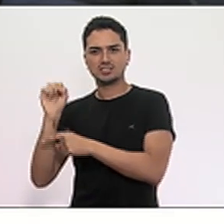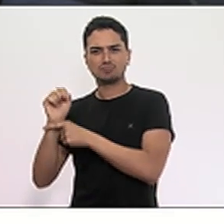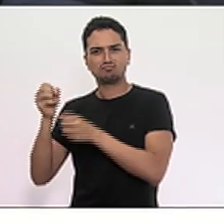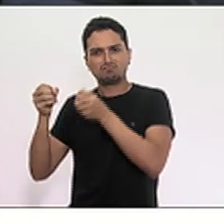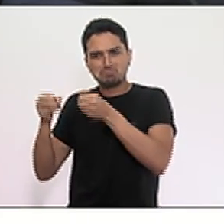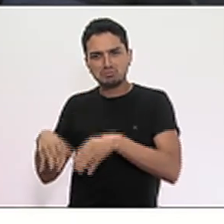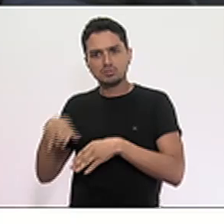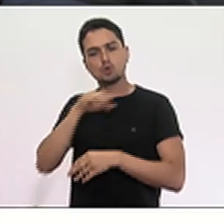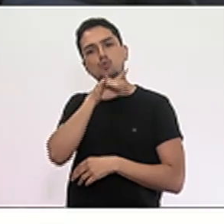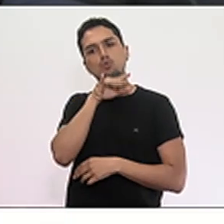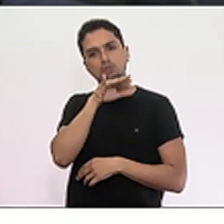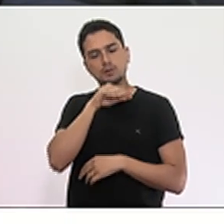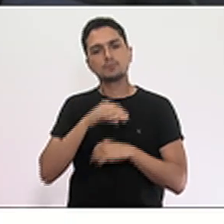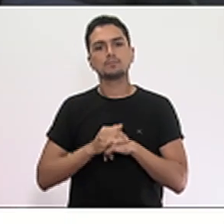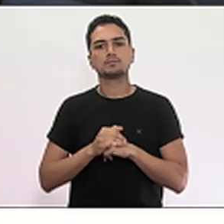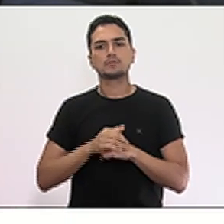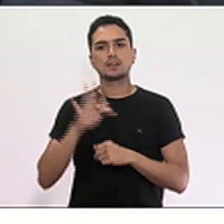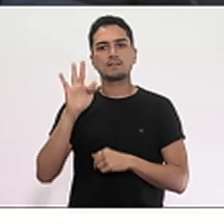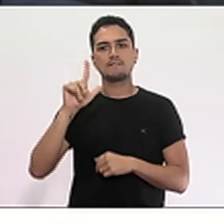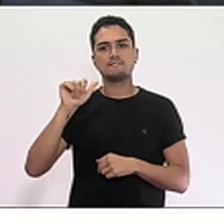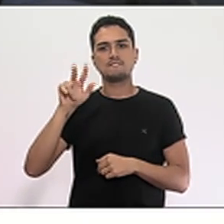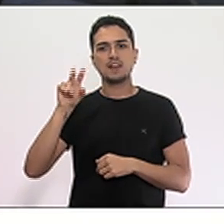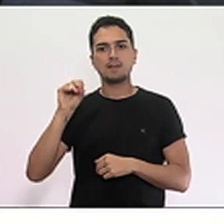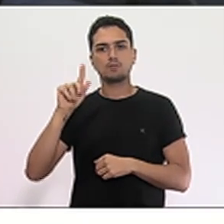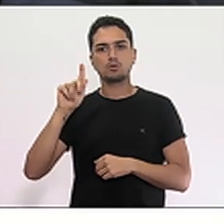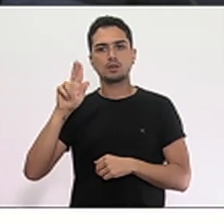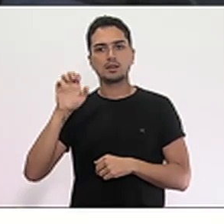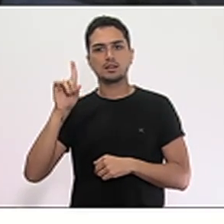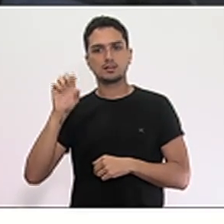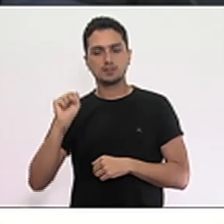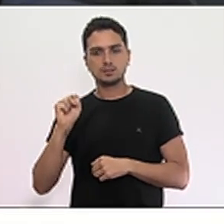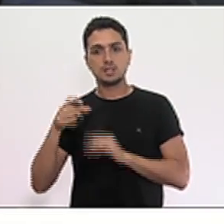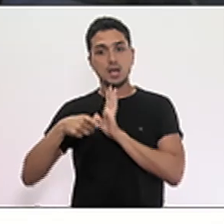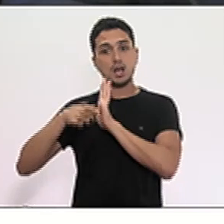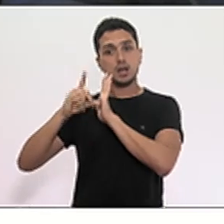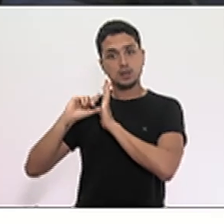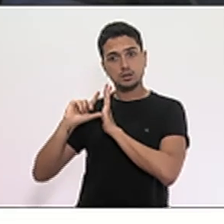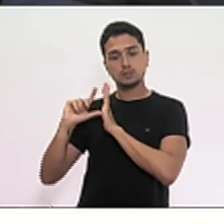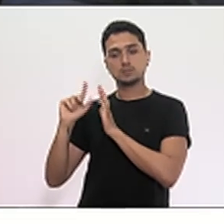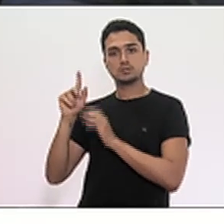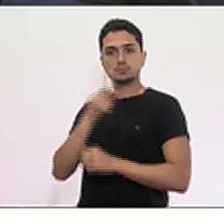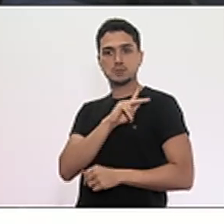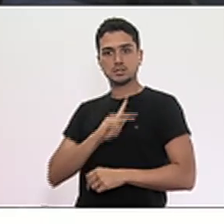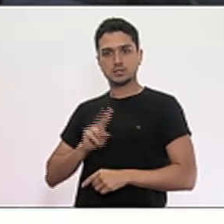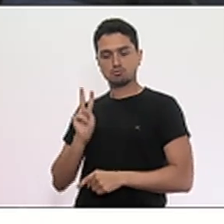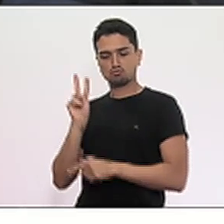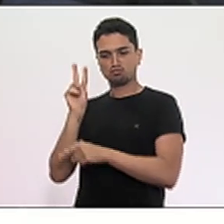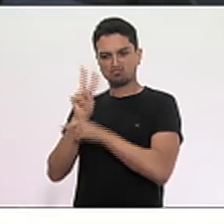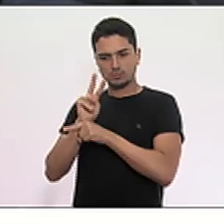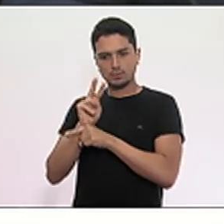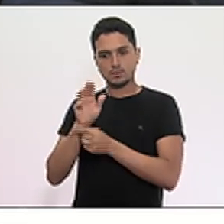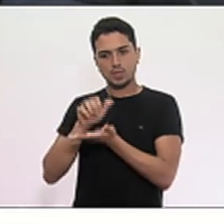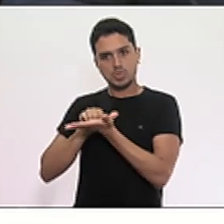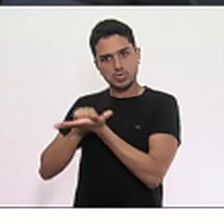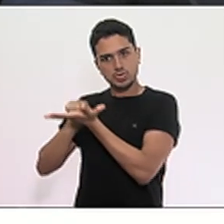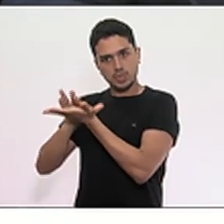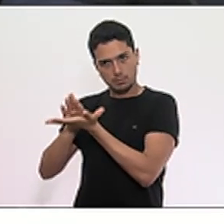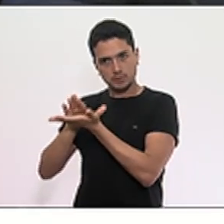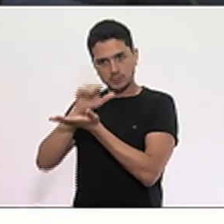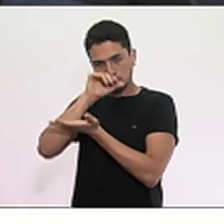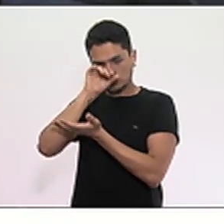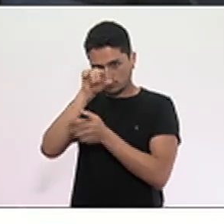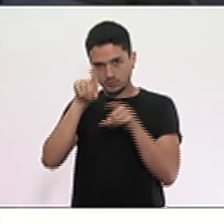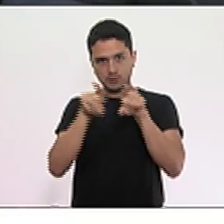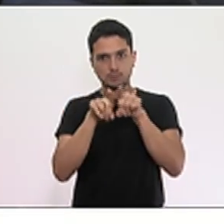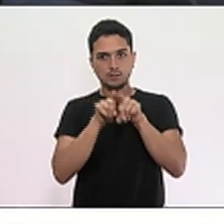foi demitido. O nosso companheiro, que era da nossa chapa, estava inscrito na nossa chapa, foi demitido,